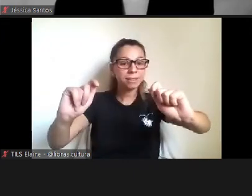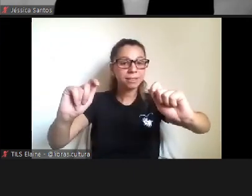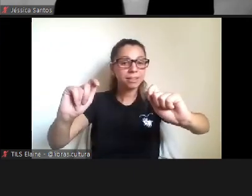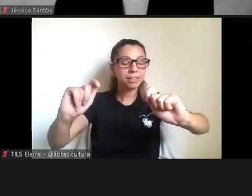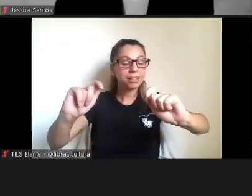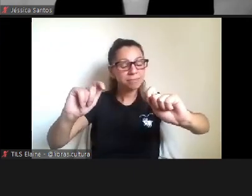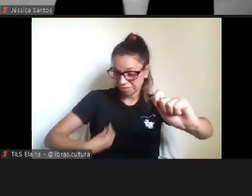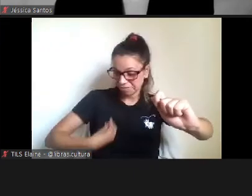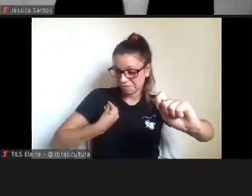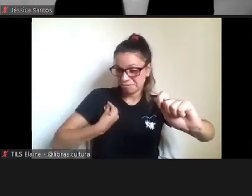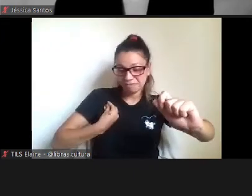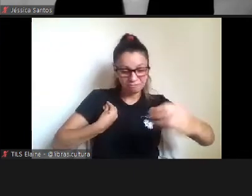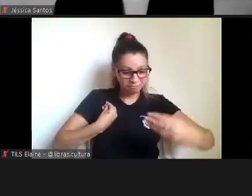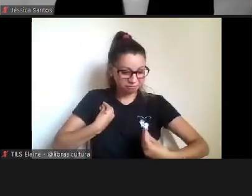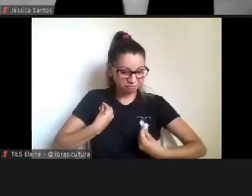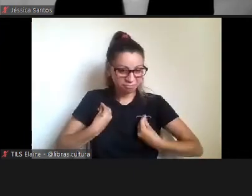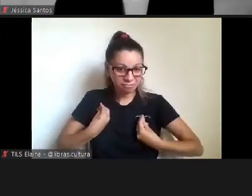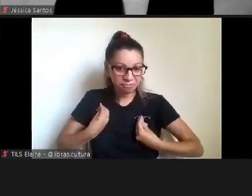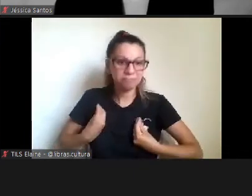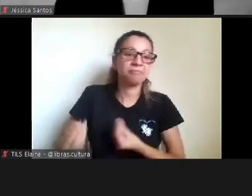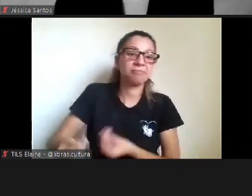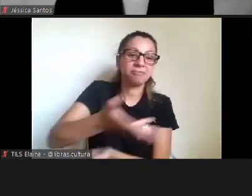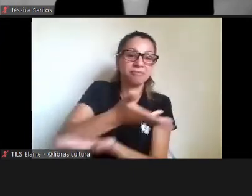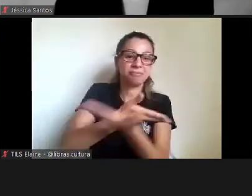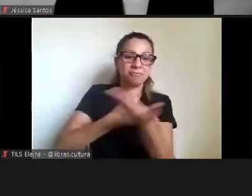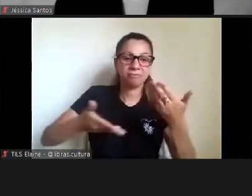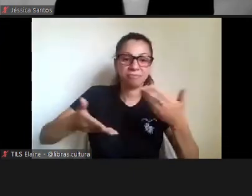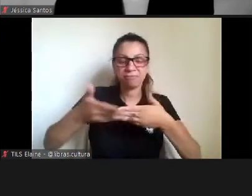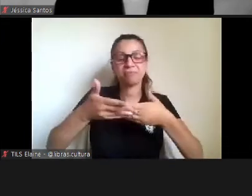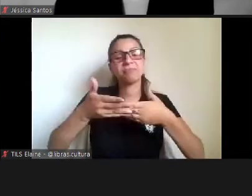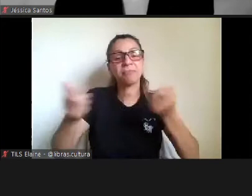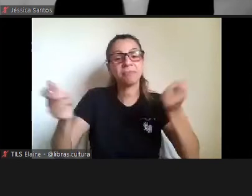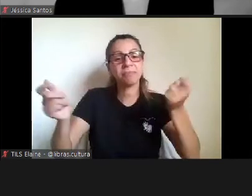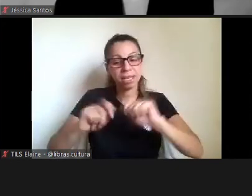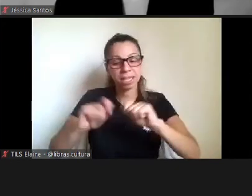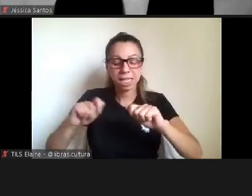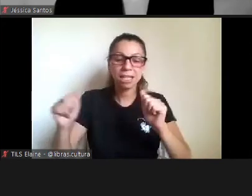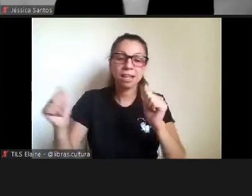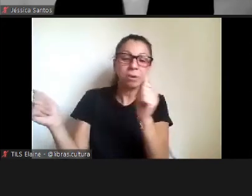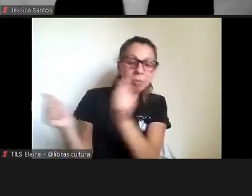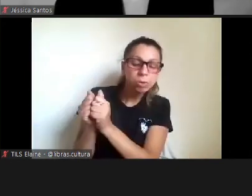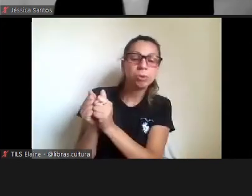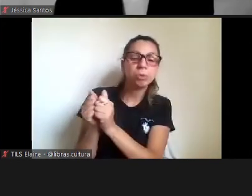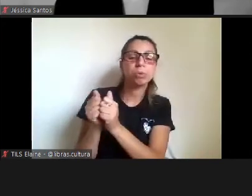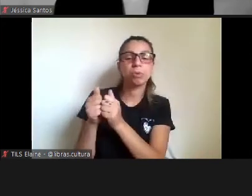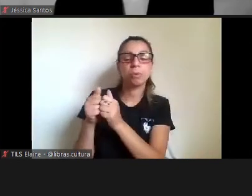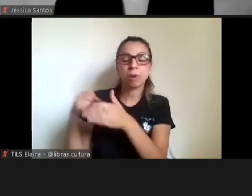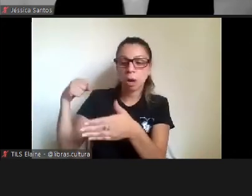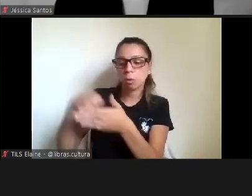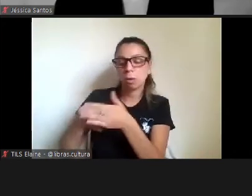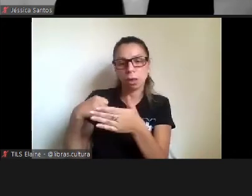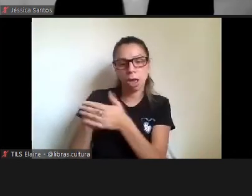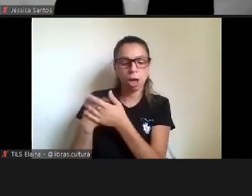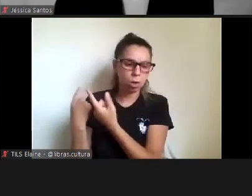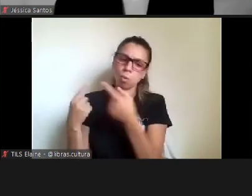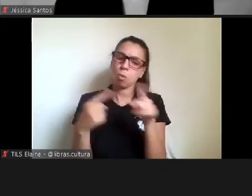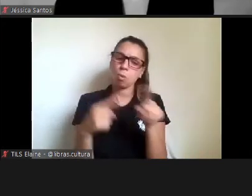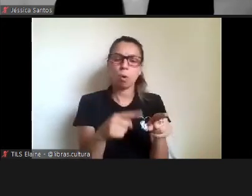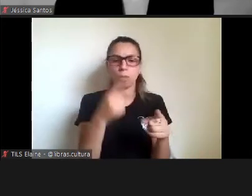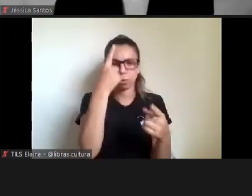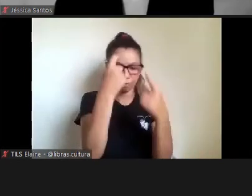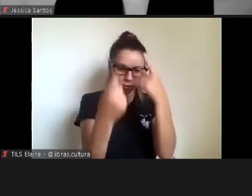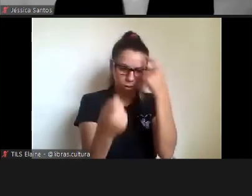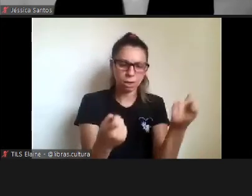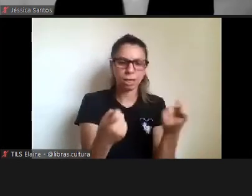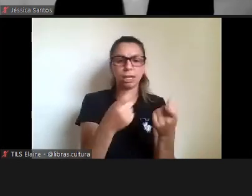existir, sobrevivência. Então, os ombros se encostaram para lutar contra as barbaridades do mundo, as adversidades da